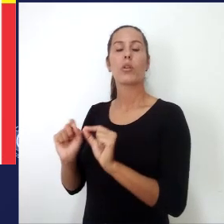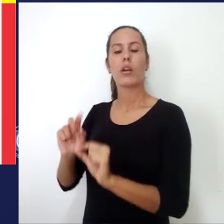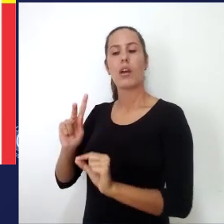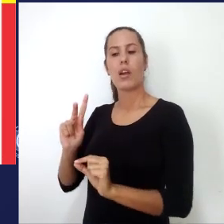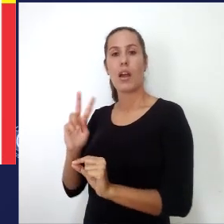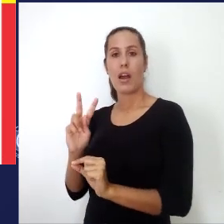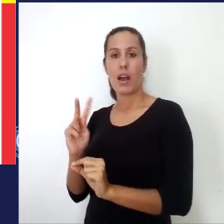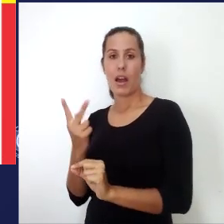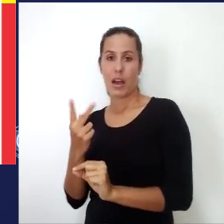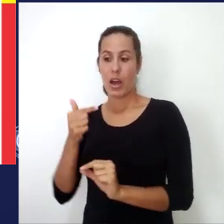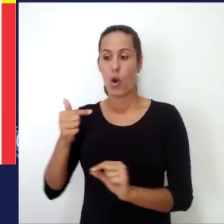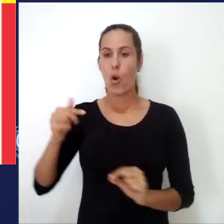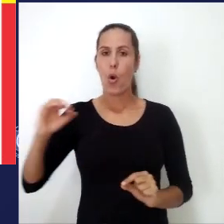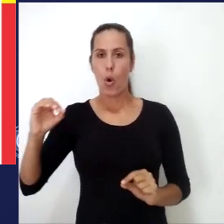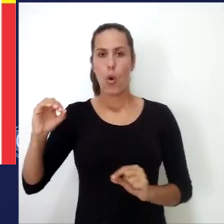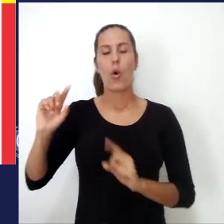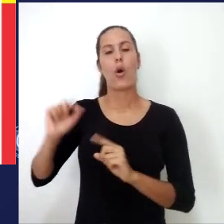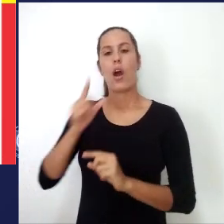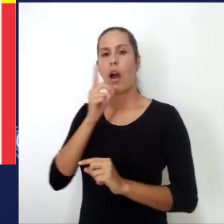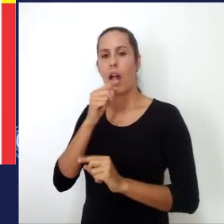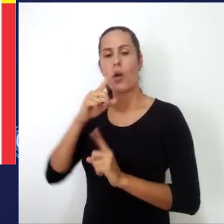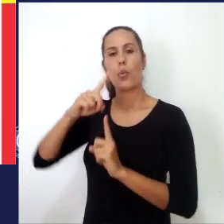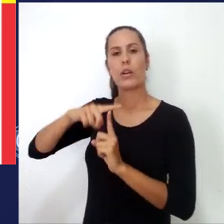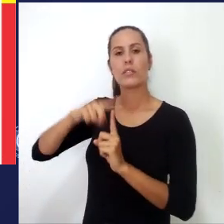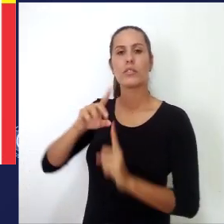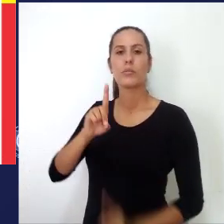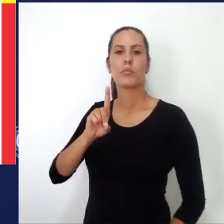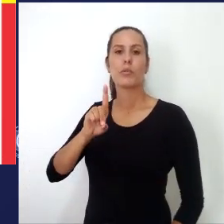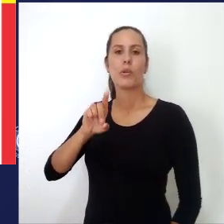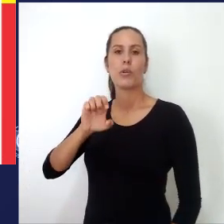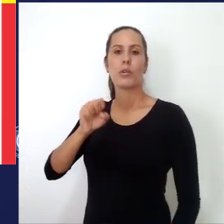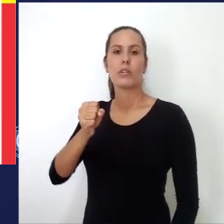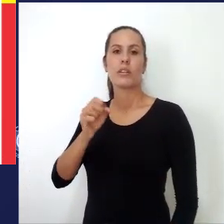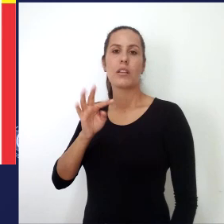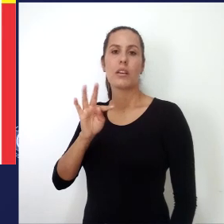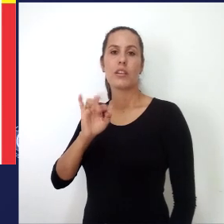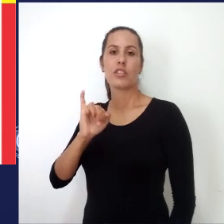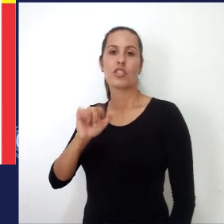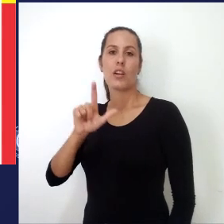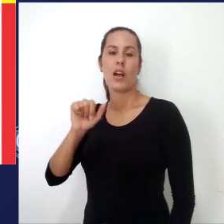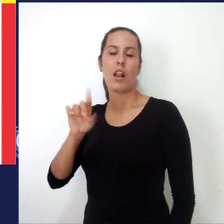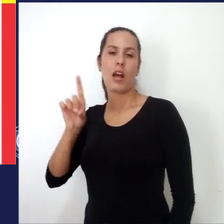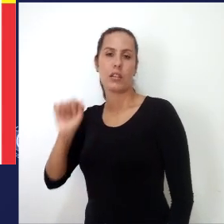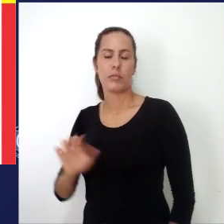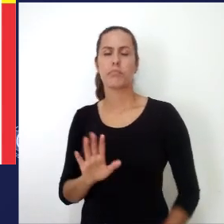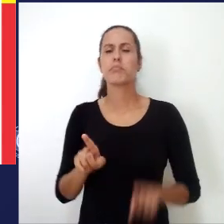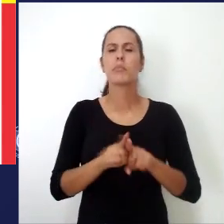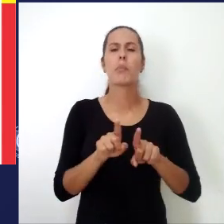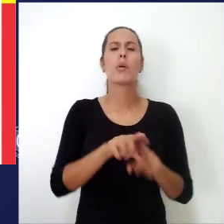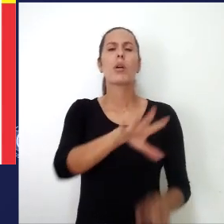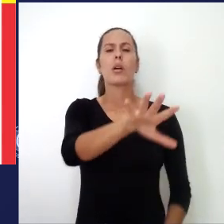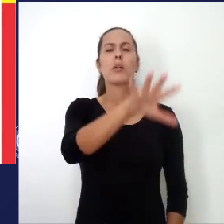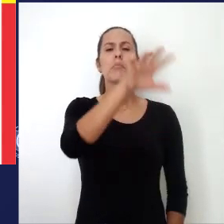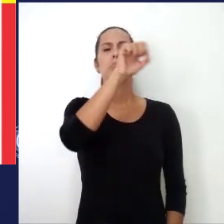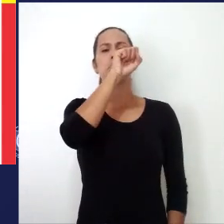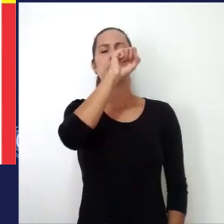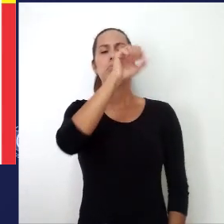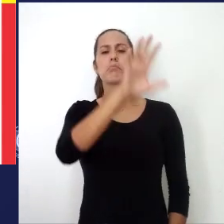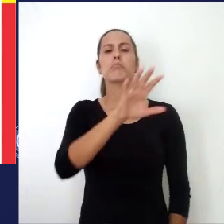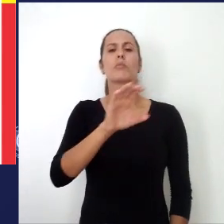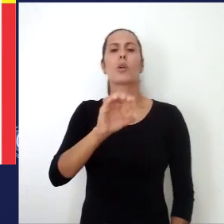destilada. E temos também a questão do oxigênio. Né? O oxigênio, a gente tem aqueles balões